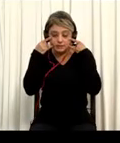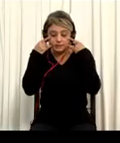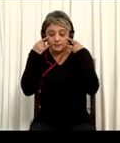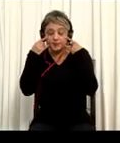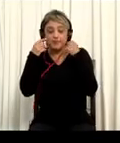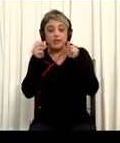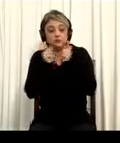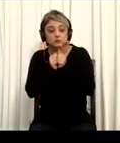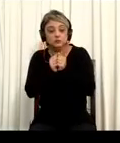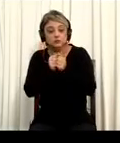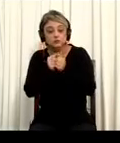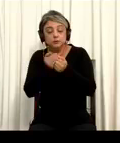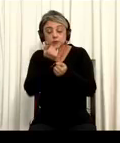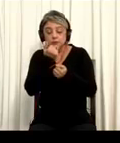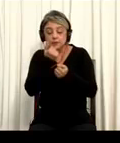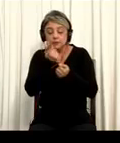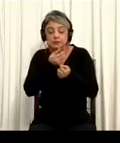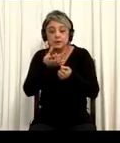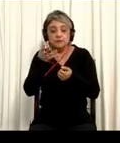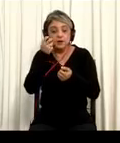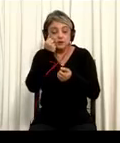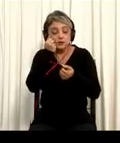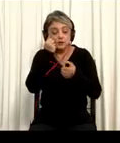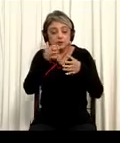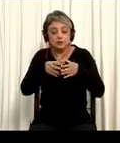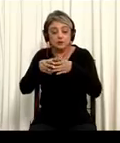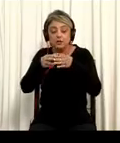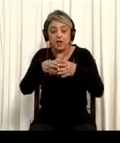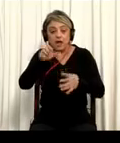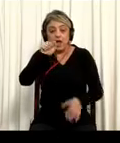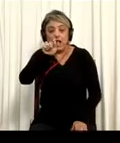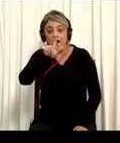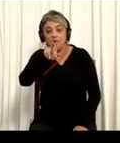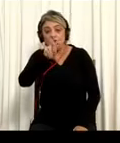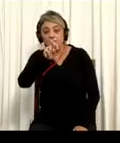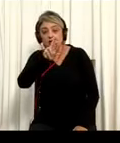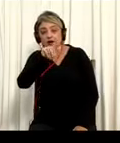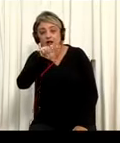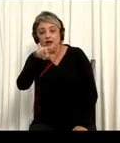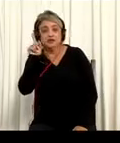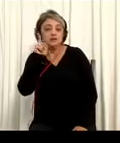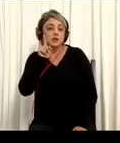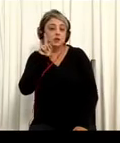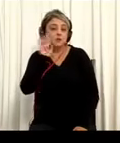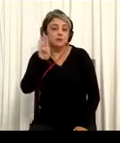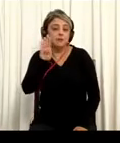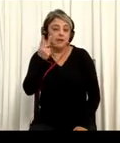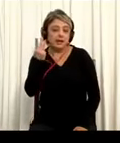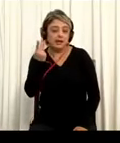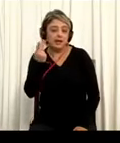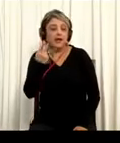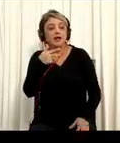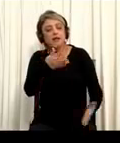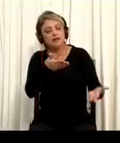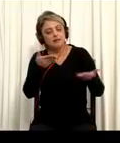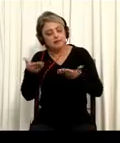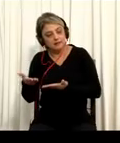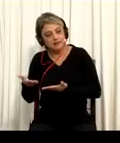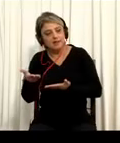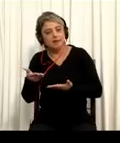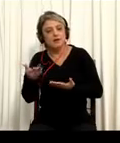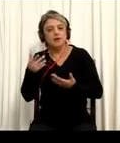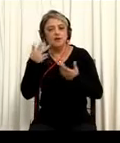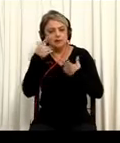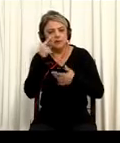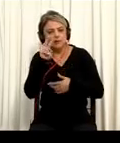com as cestas, que foi uma doação do coletivo Alvorada de Belo Horizonte. O Vinícius conseguiu trazer para a gente. Olha aqui se dá